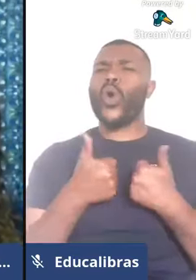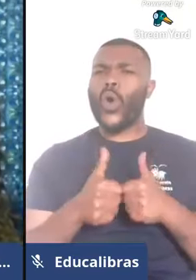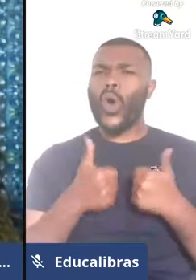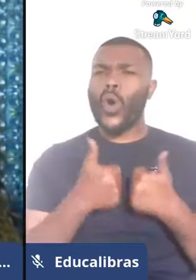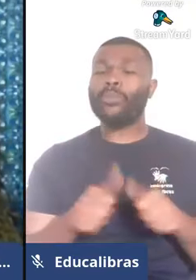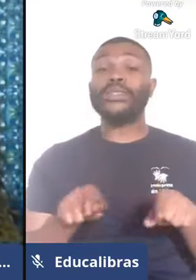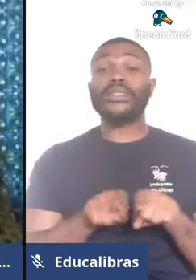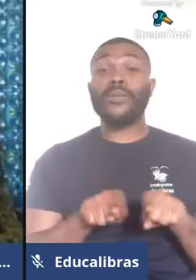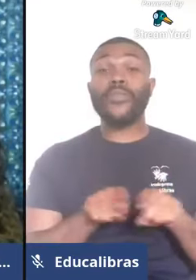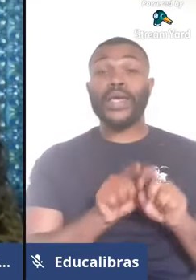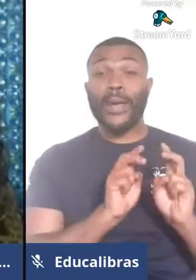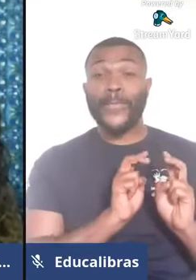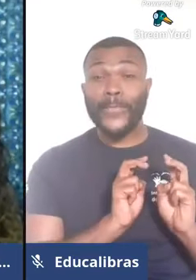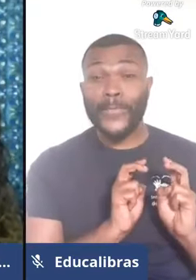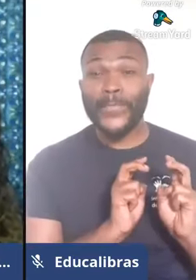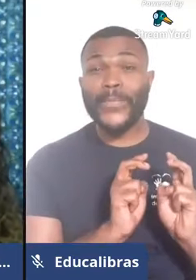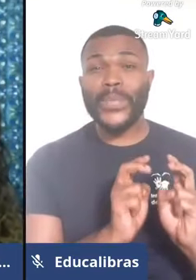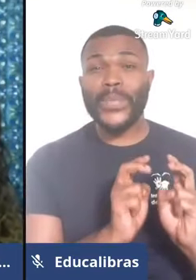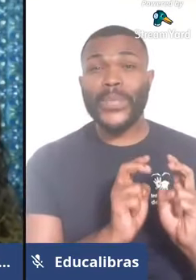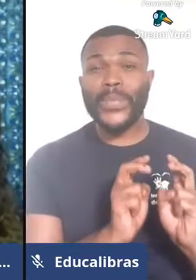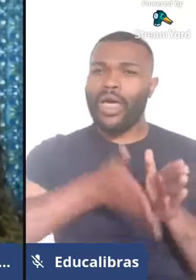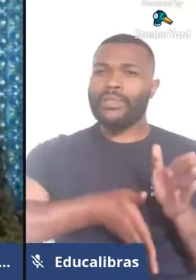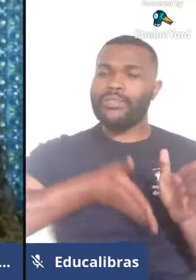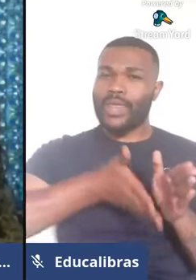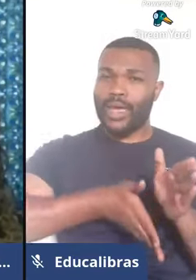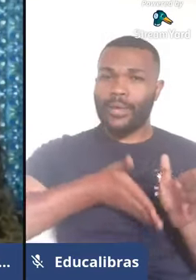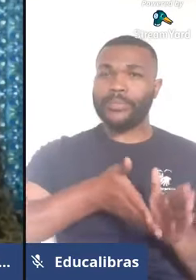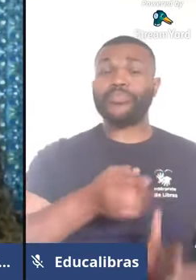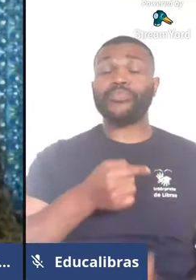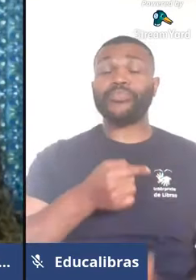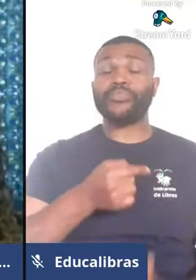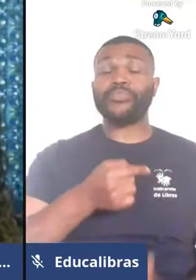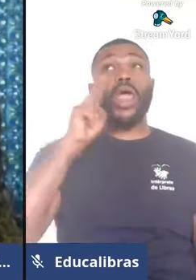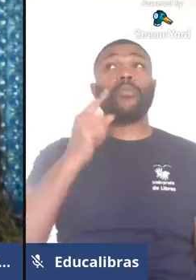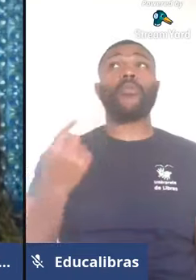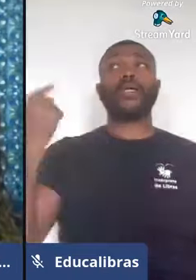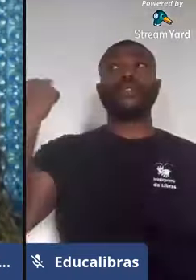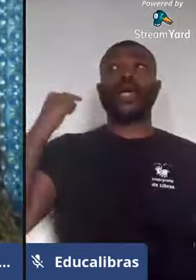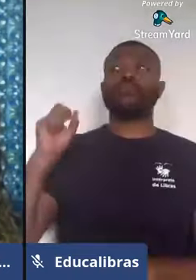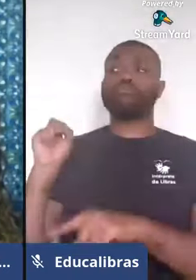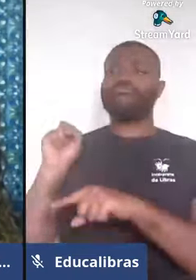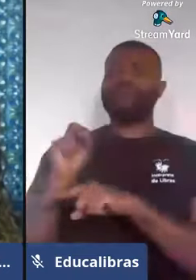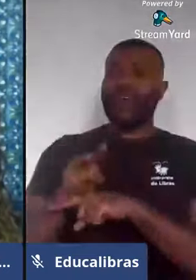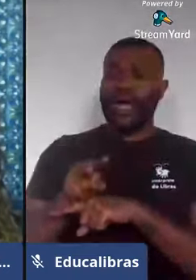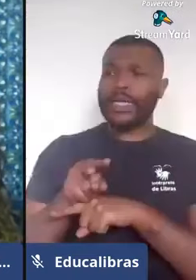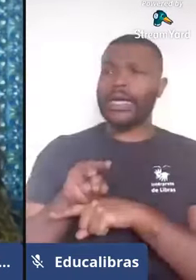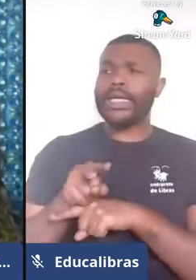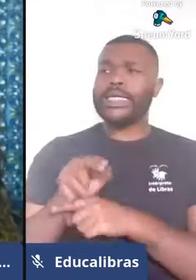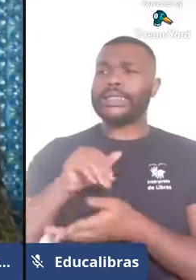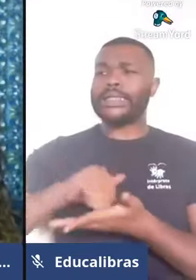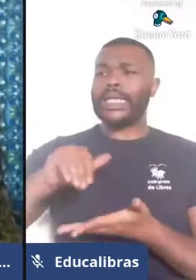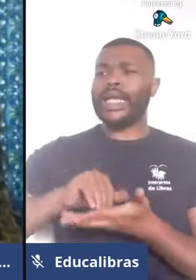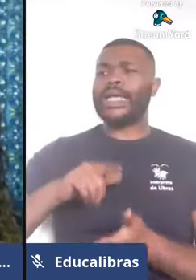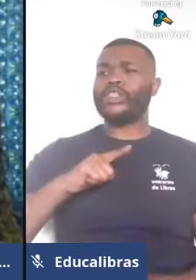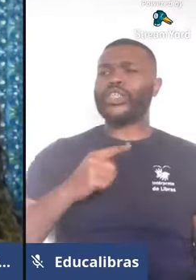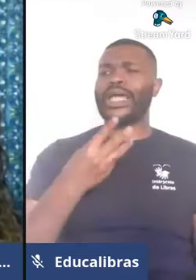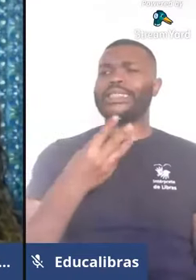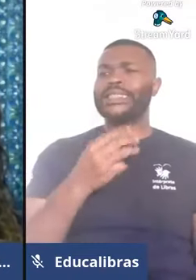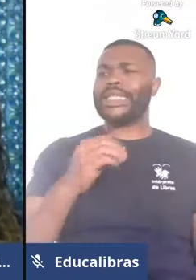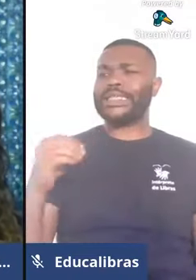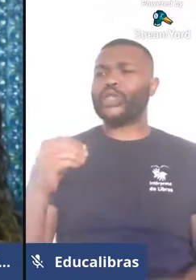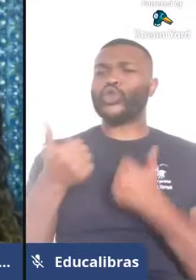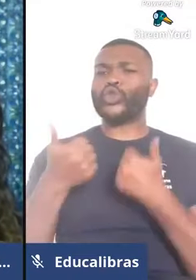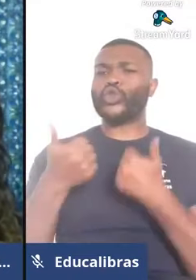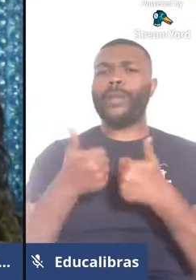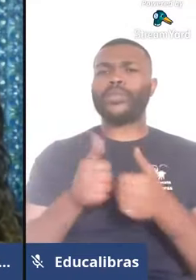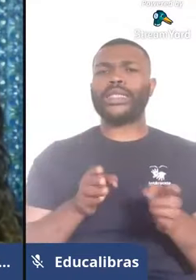nos trens. Eu lembro que quando a gente entrou na secretaria, a gente tinha 300 ônibus só acessíveis na capital. Assim,